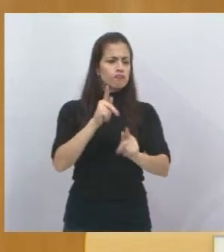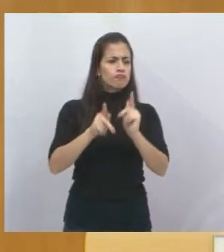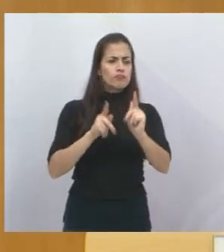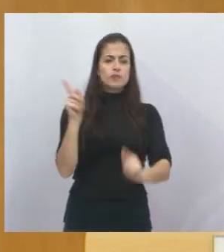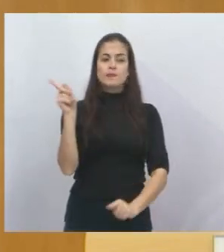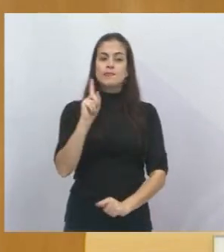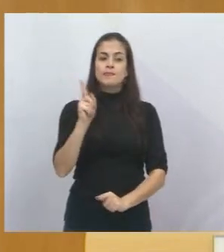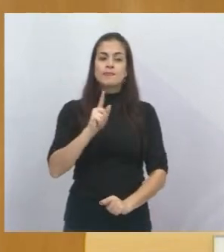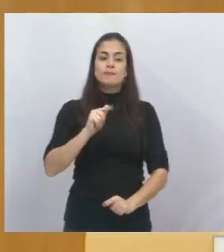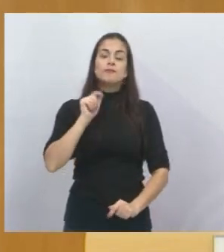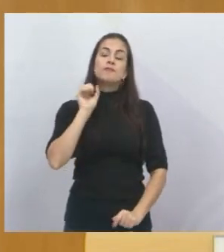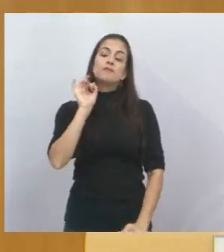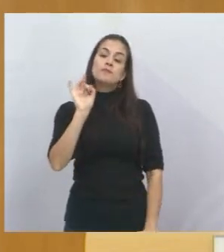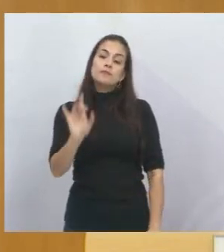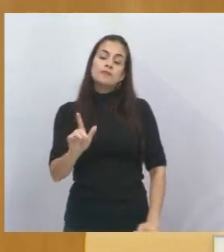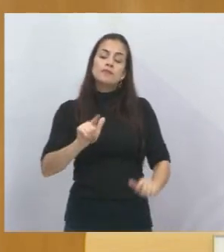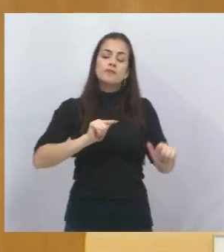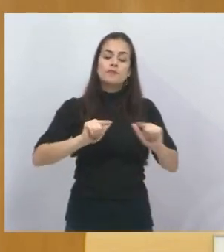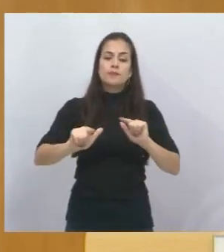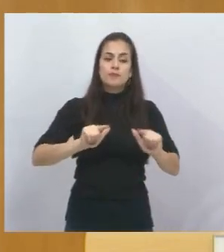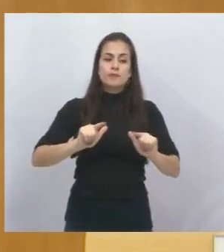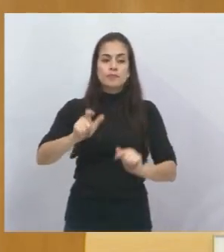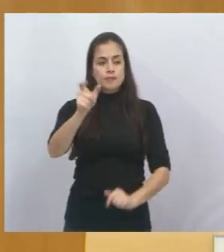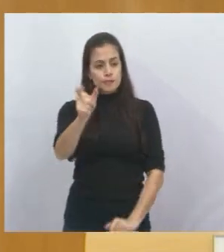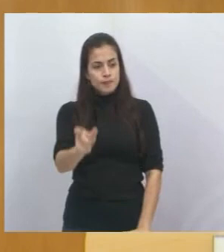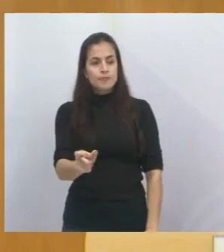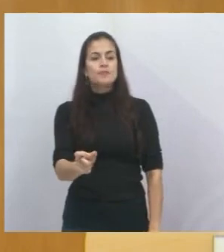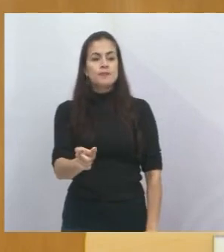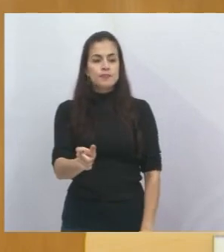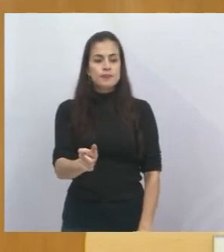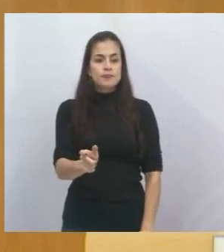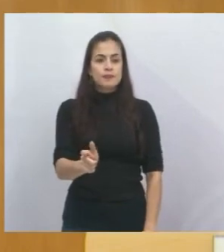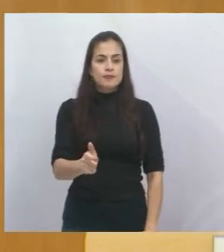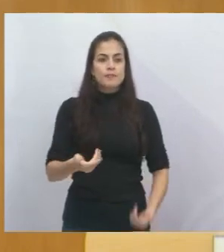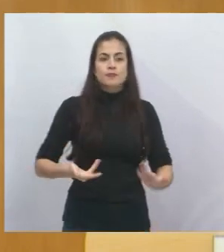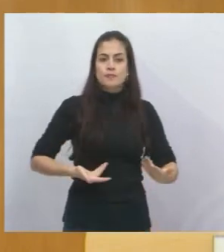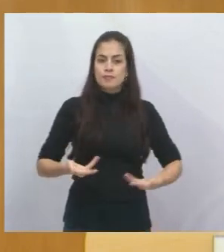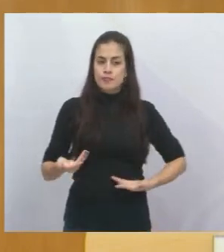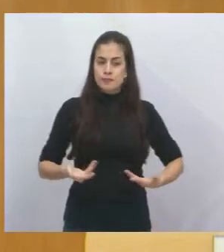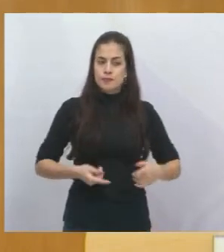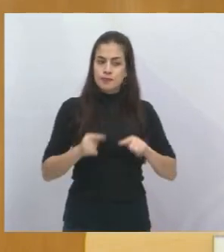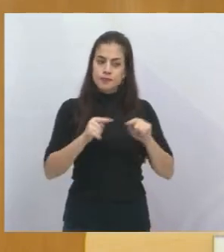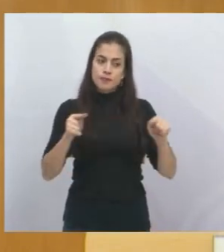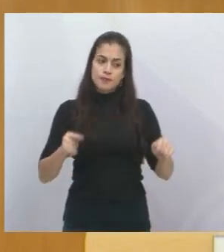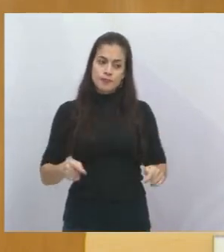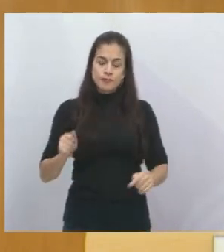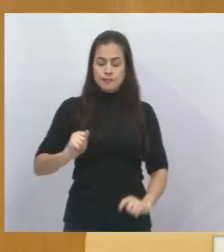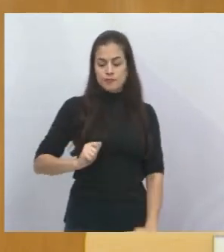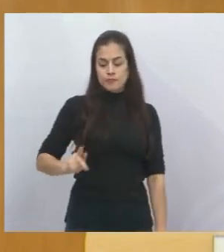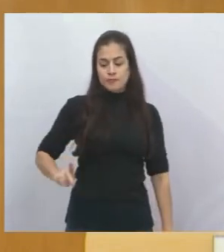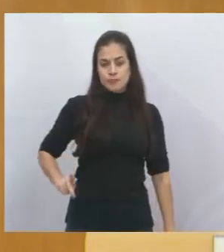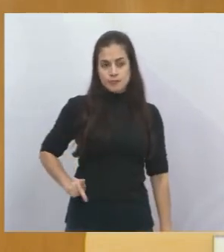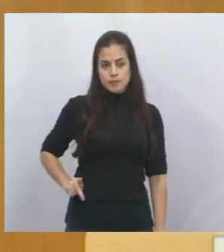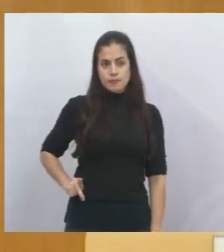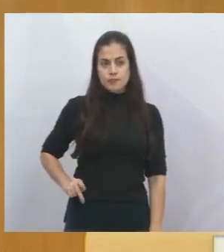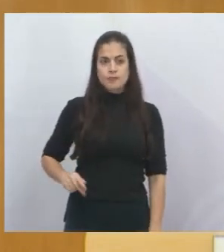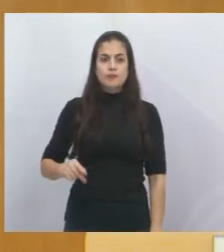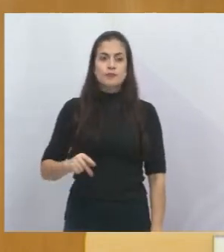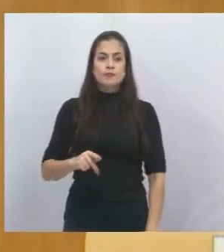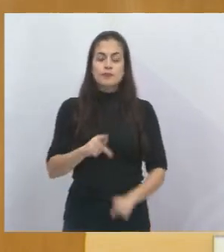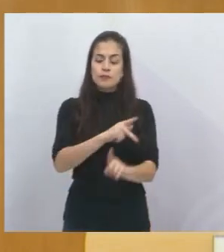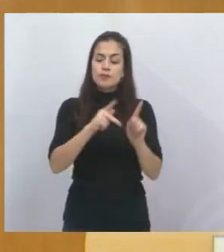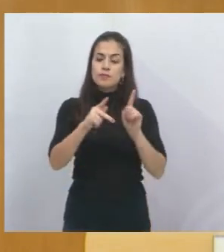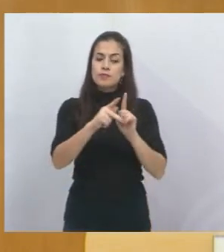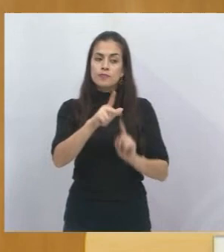setor público. Aposentadoria municipal, entendeu? Aposentadoria própria, do regime de